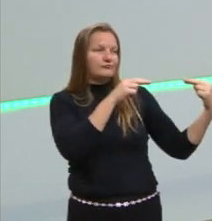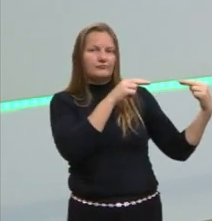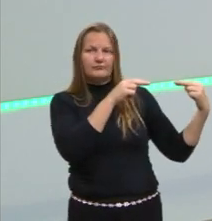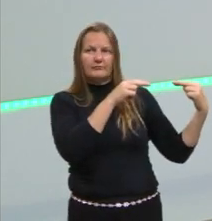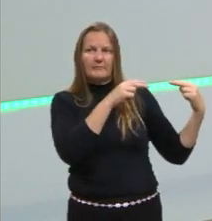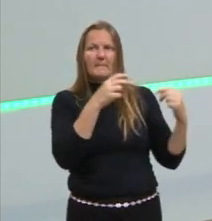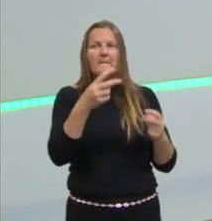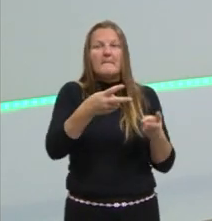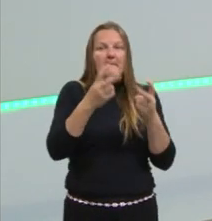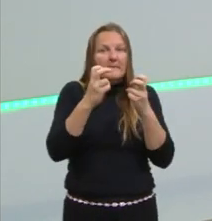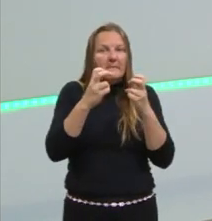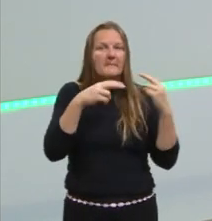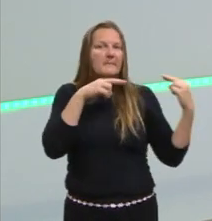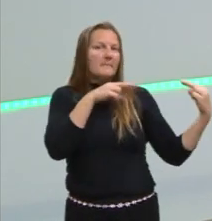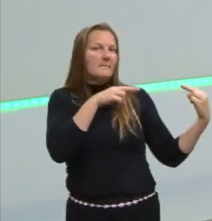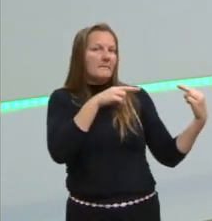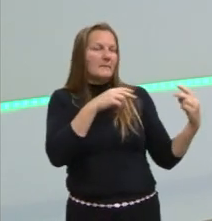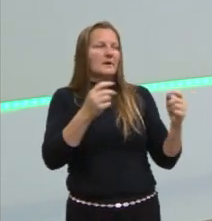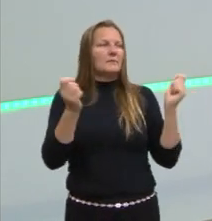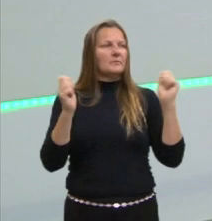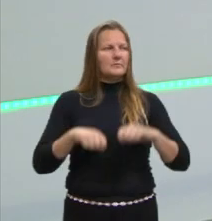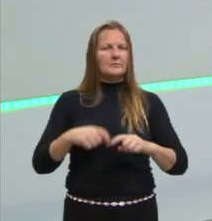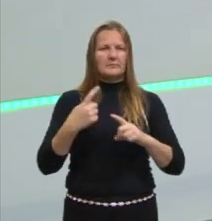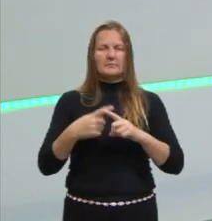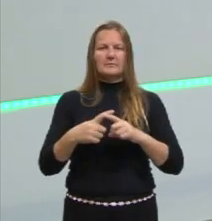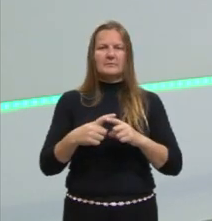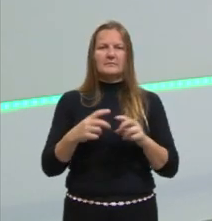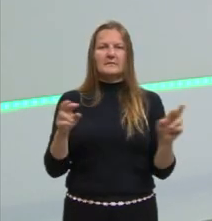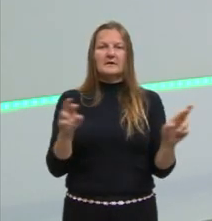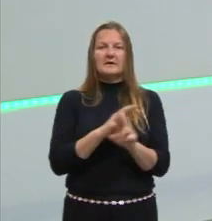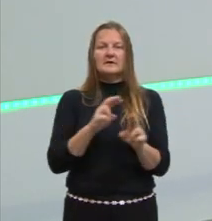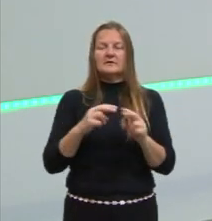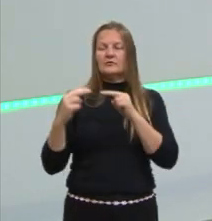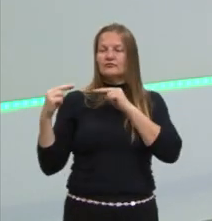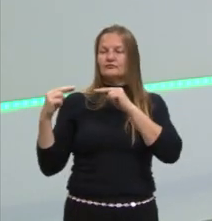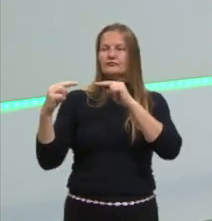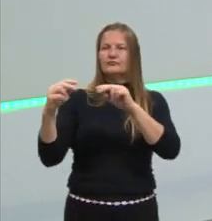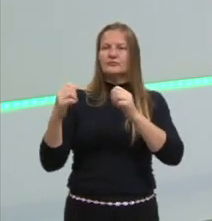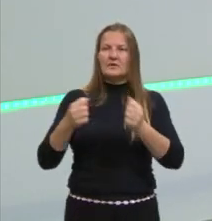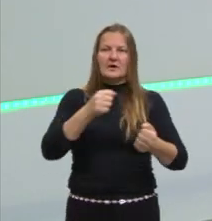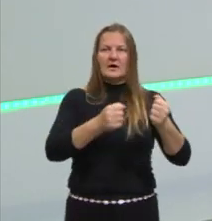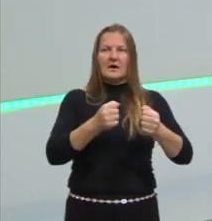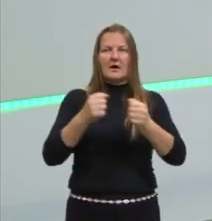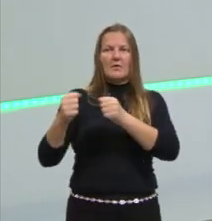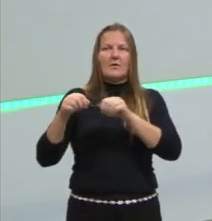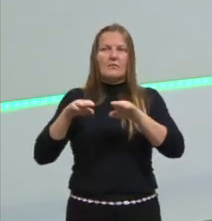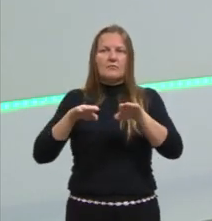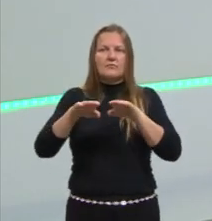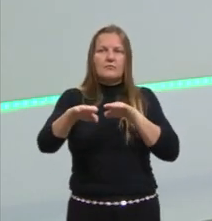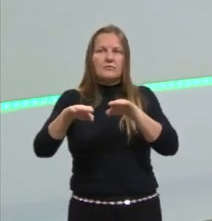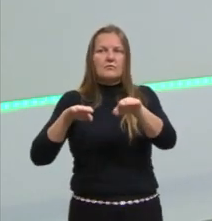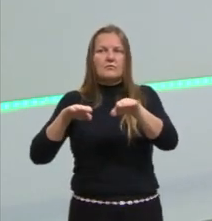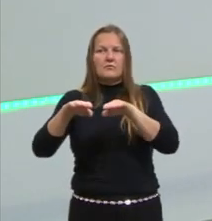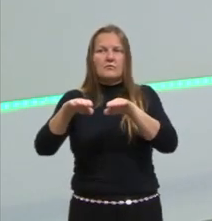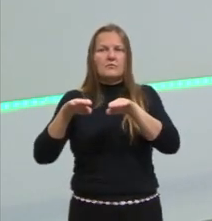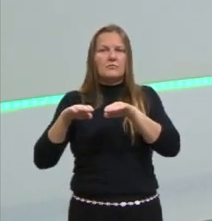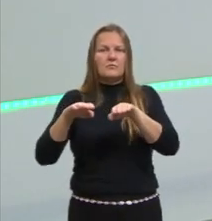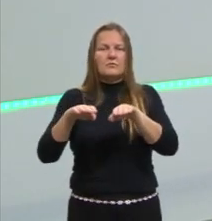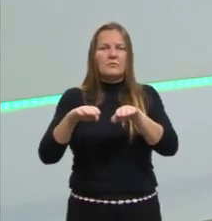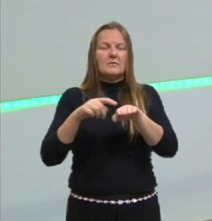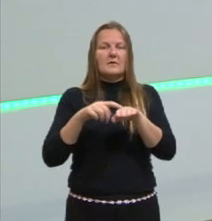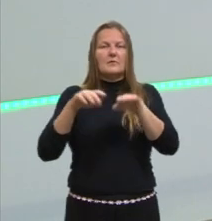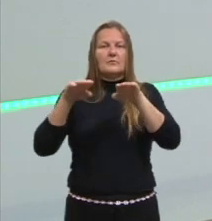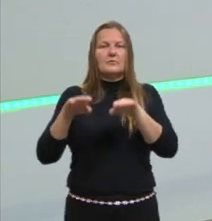né isso é possível porque em relação a esse carro em relação àquela pessoa do outro carro eu estou em repouso